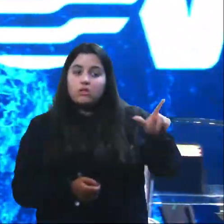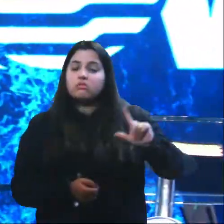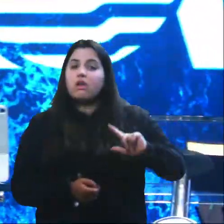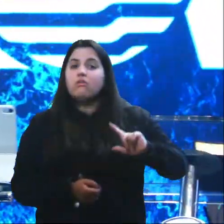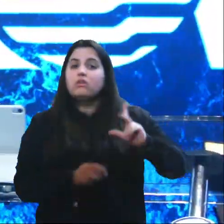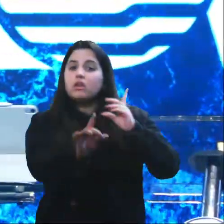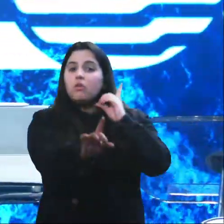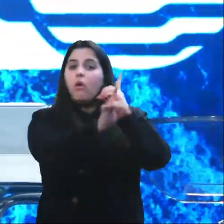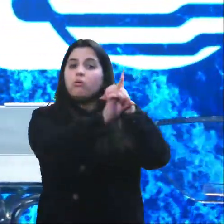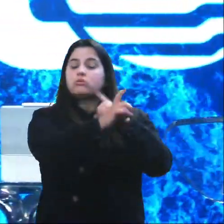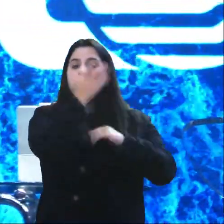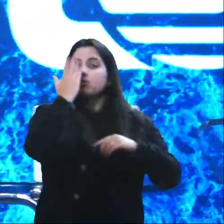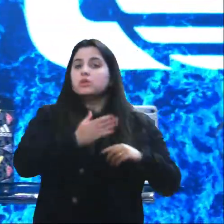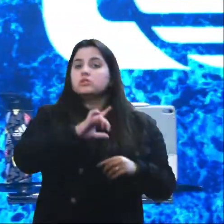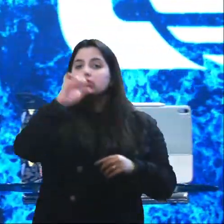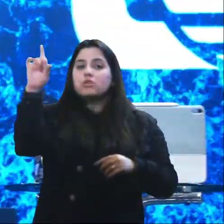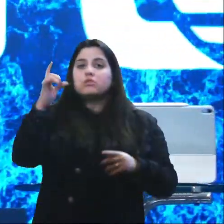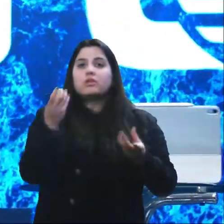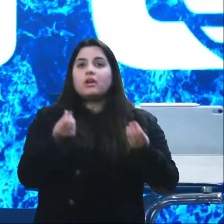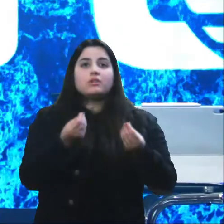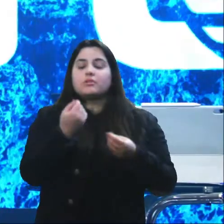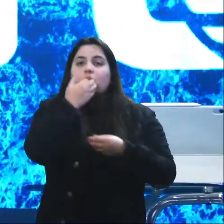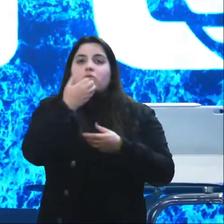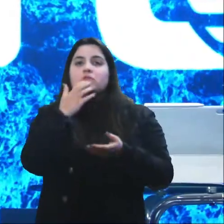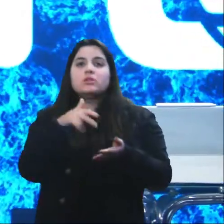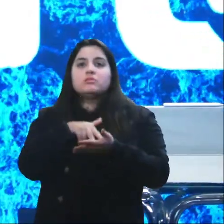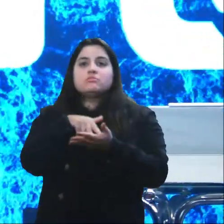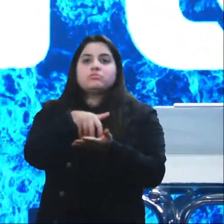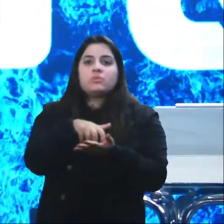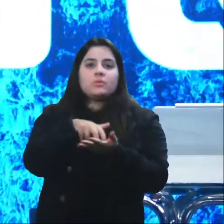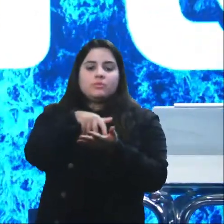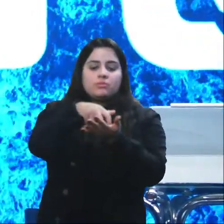e elas não conseguiam ficar de pé na presença de Deus?